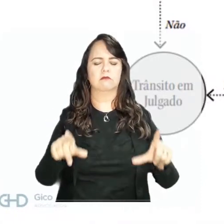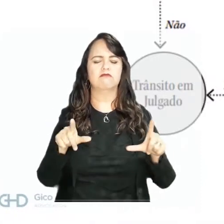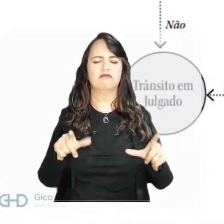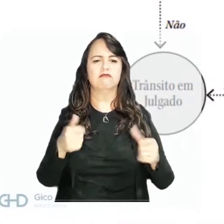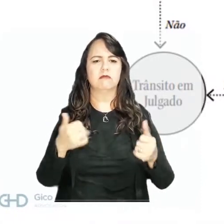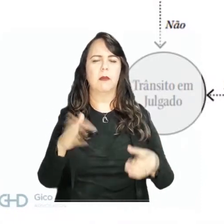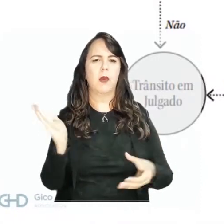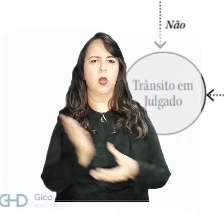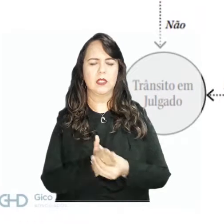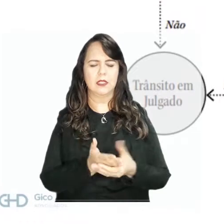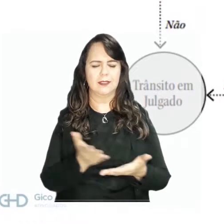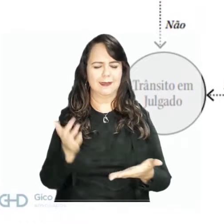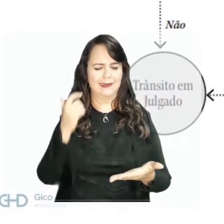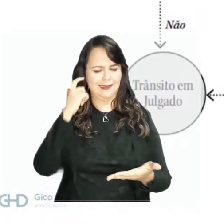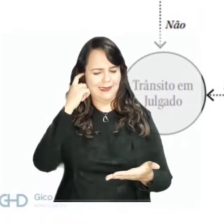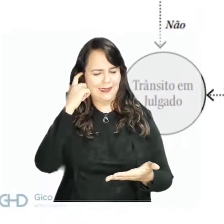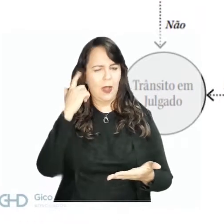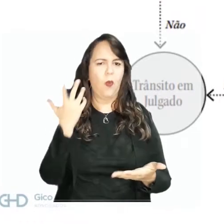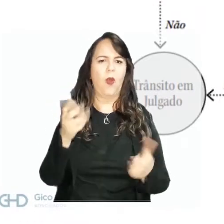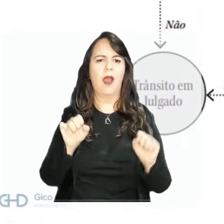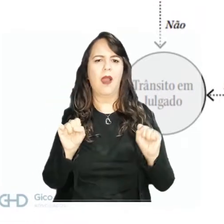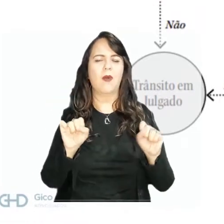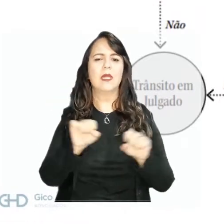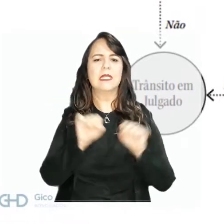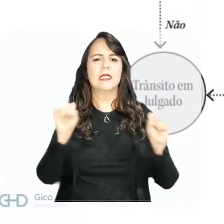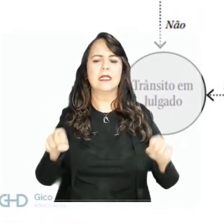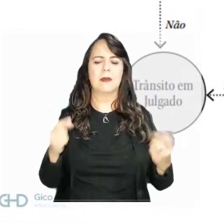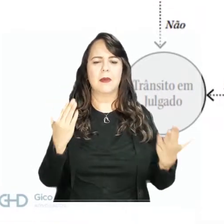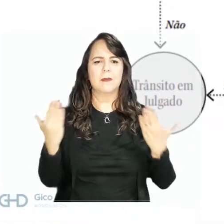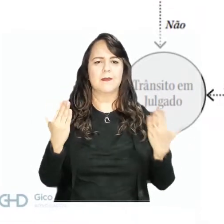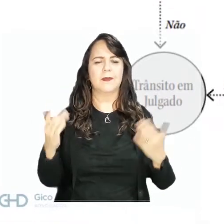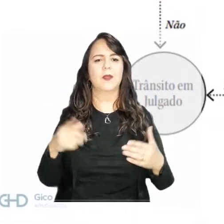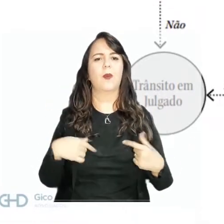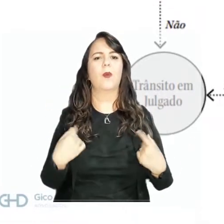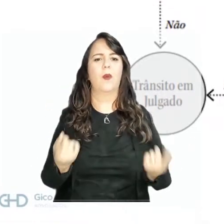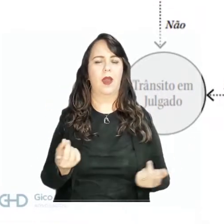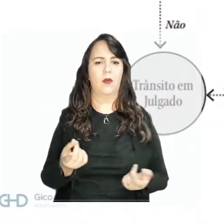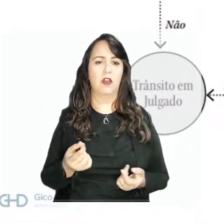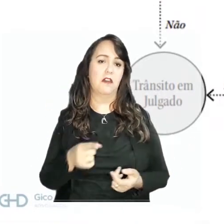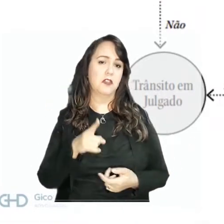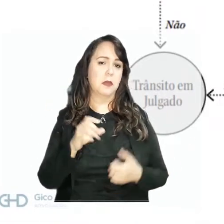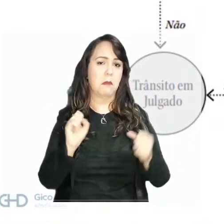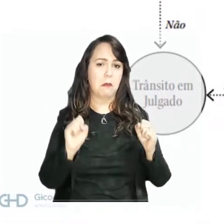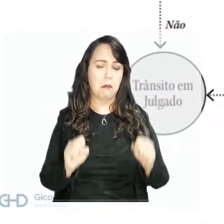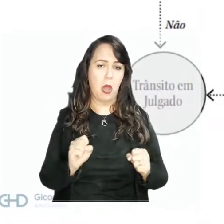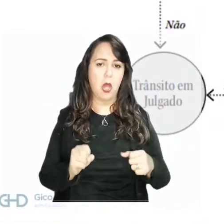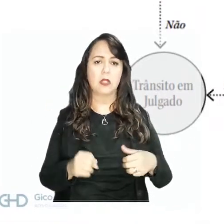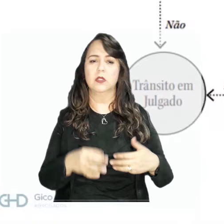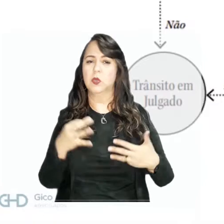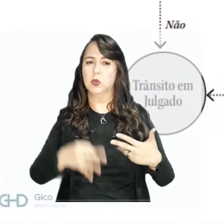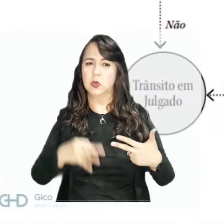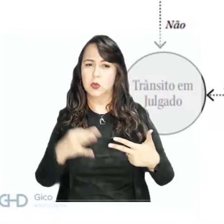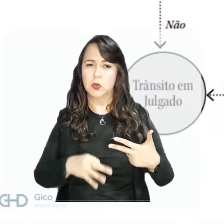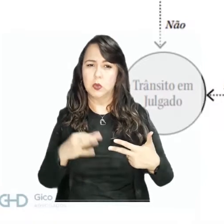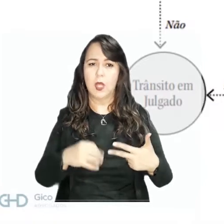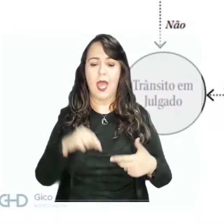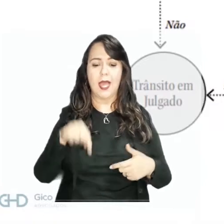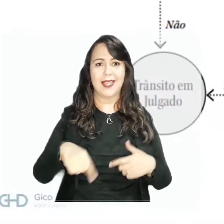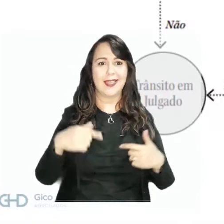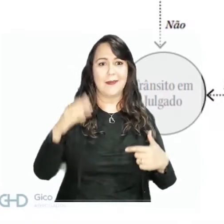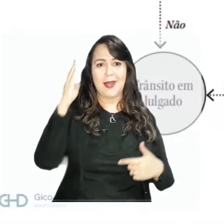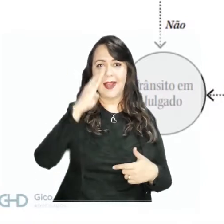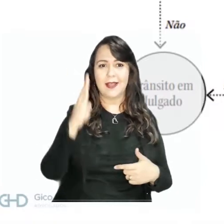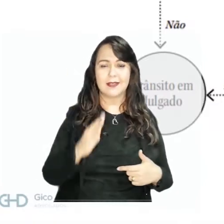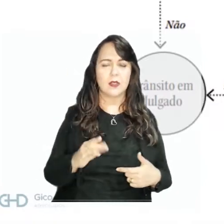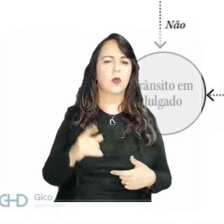adotar. Você pode ser o maior jurista do Brasil, você não tem como responder essa pergunta. Não com os conhecimentos que você